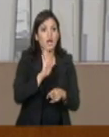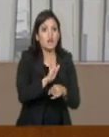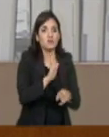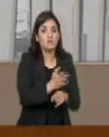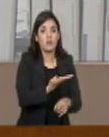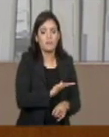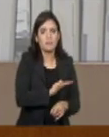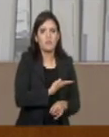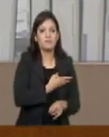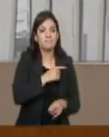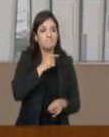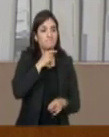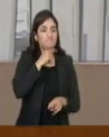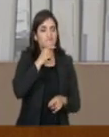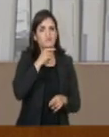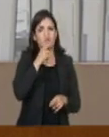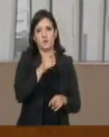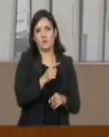E não saiu mais.